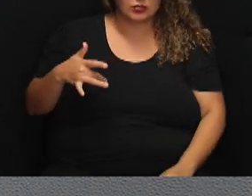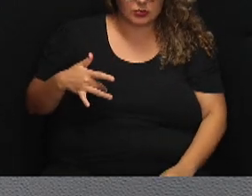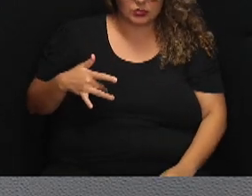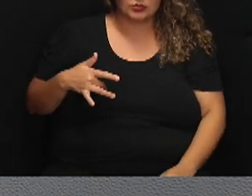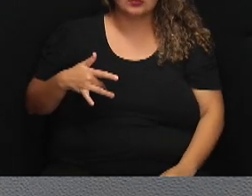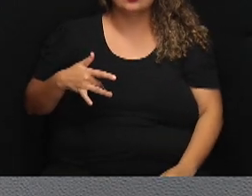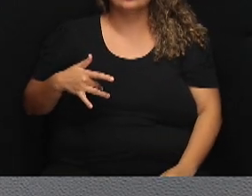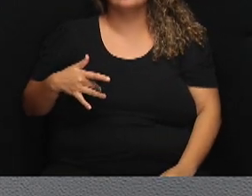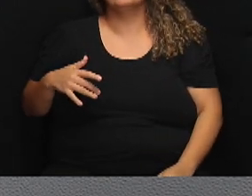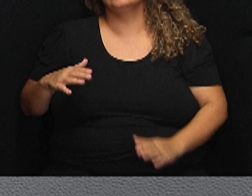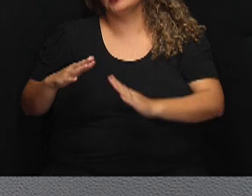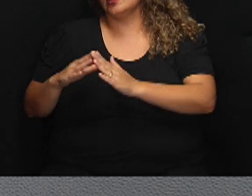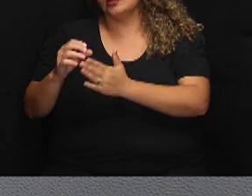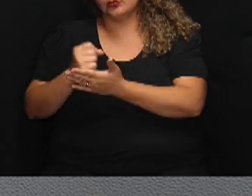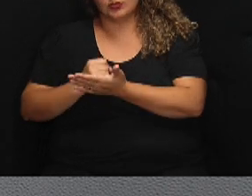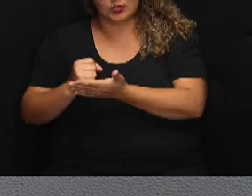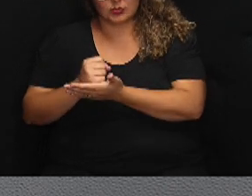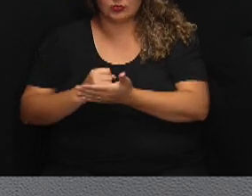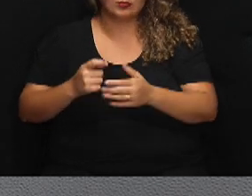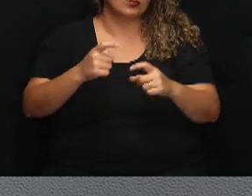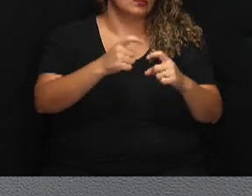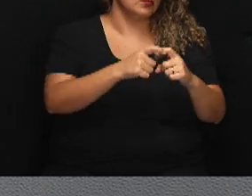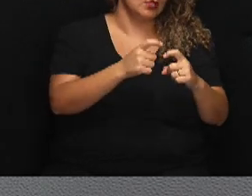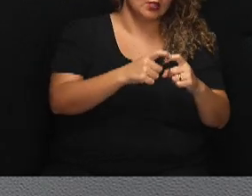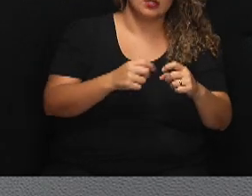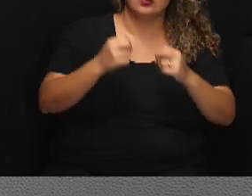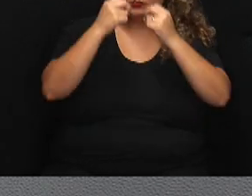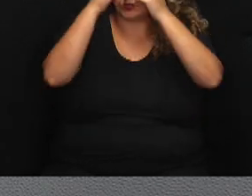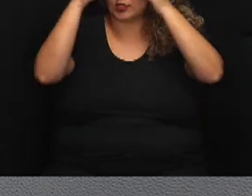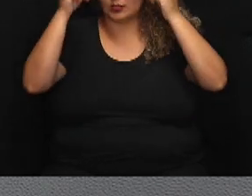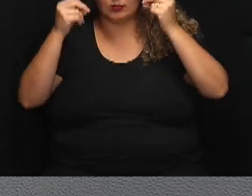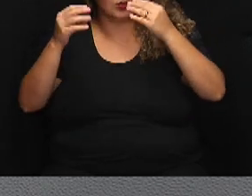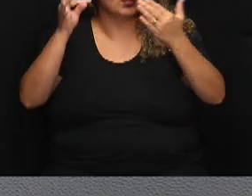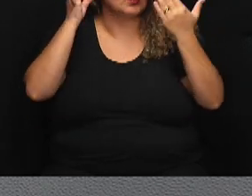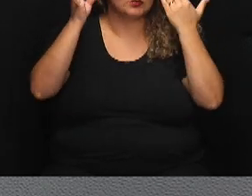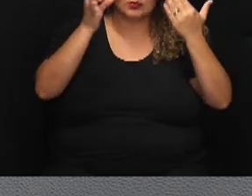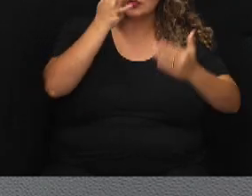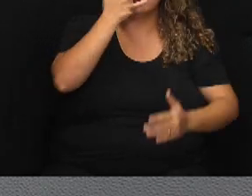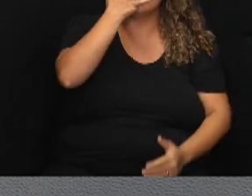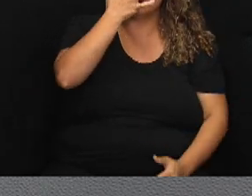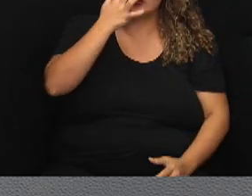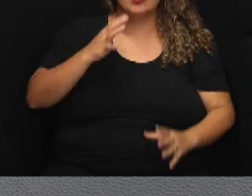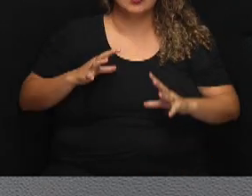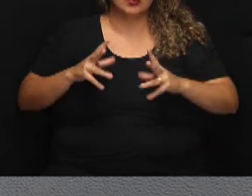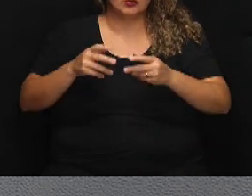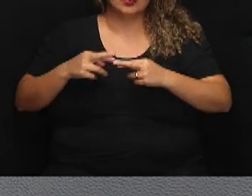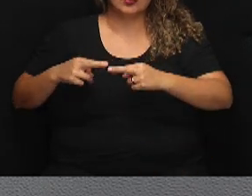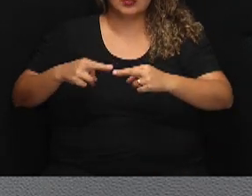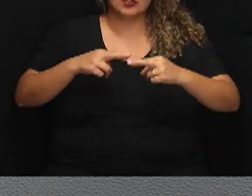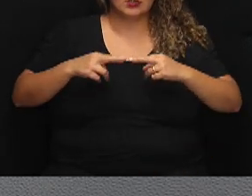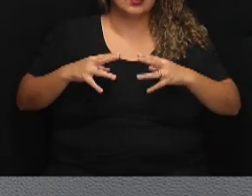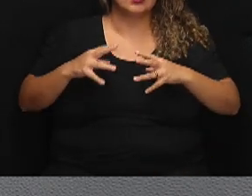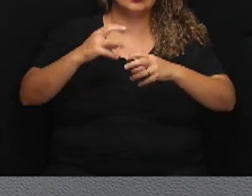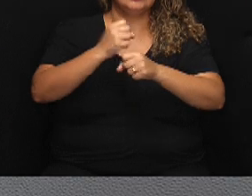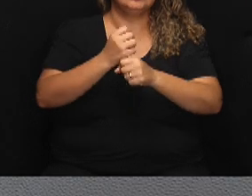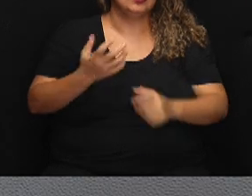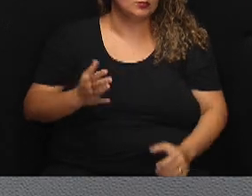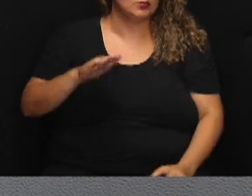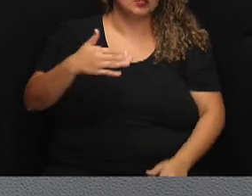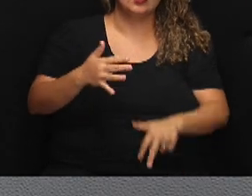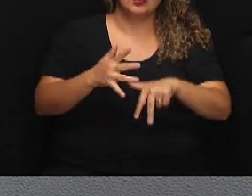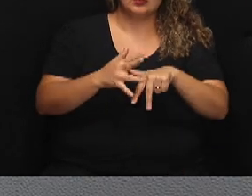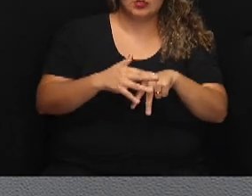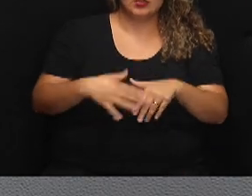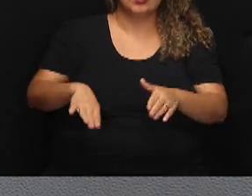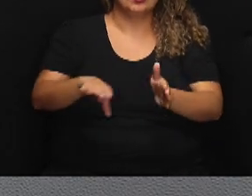né, seja da farmácia, médicos, enfermeiros, terapeutas, mas com toda a rede ali, para quando esse paciente